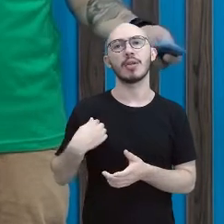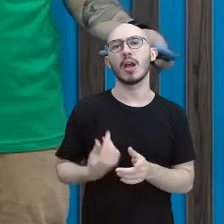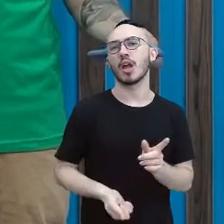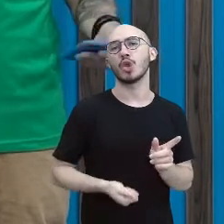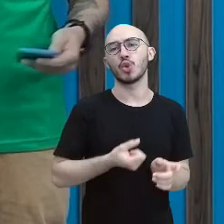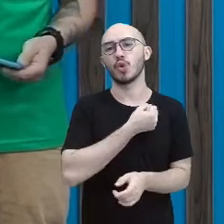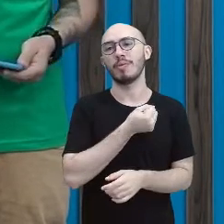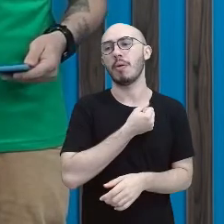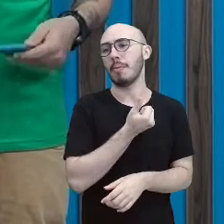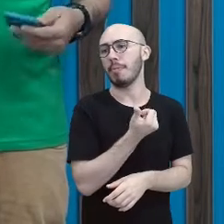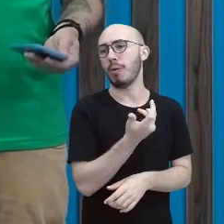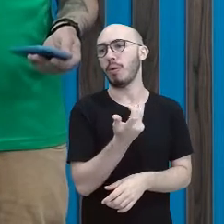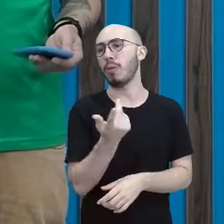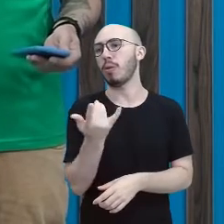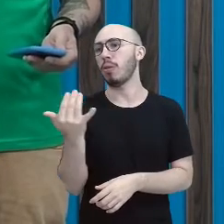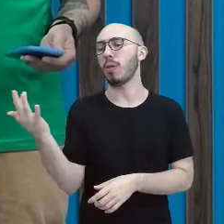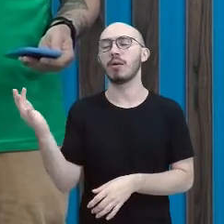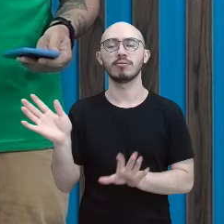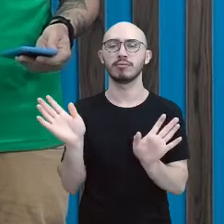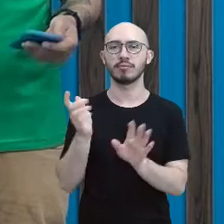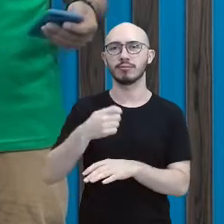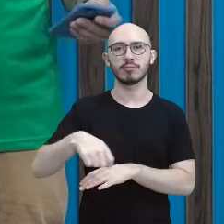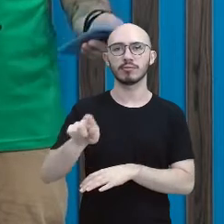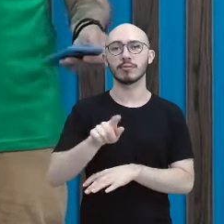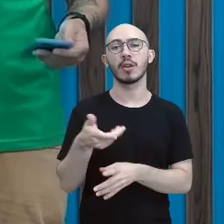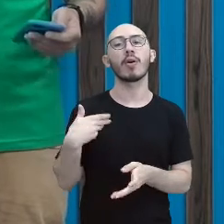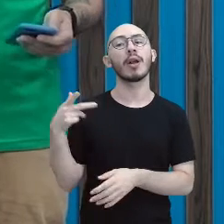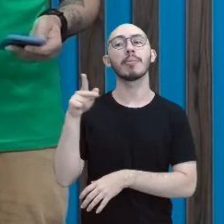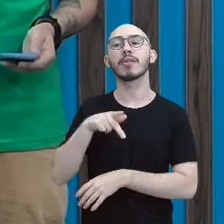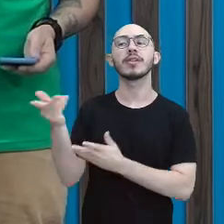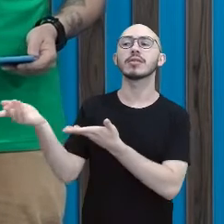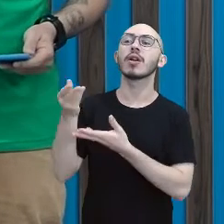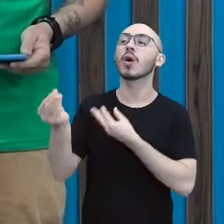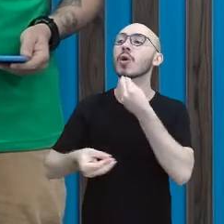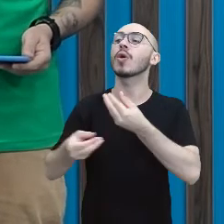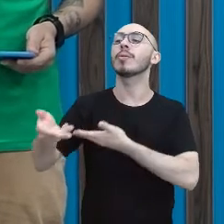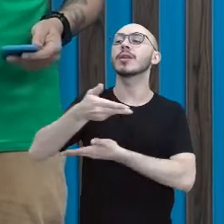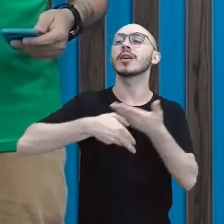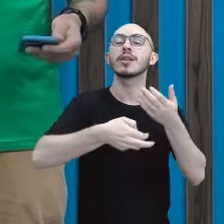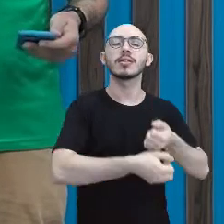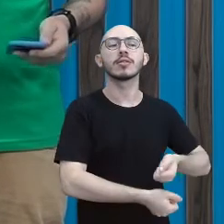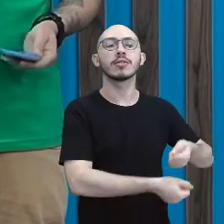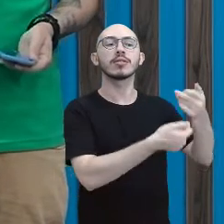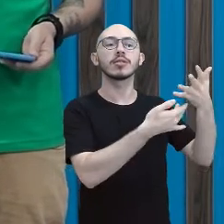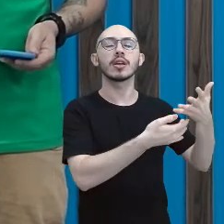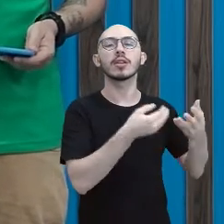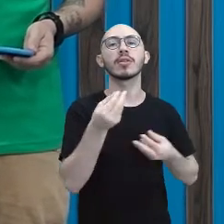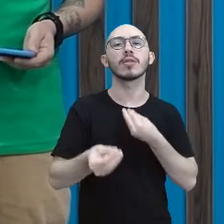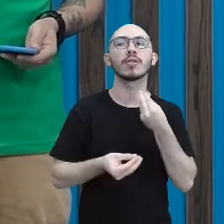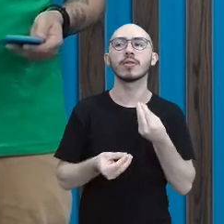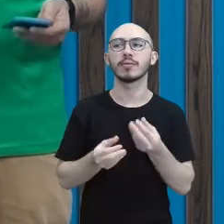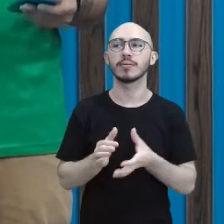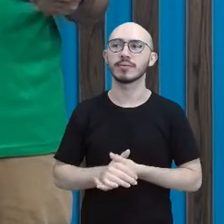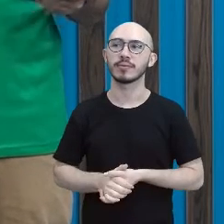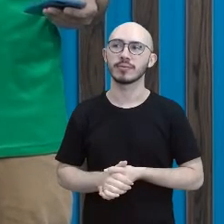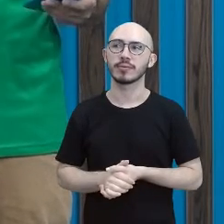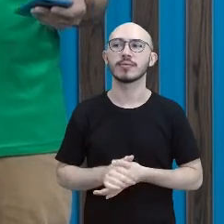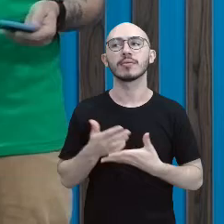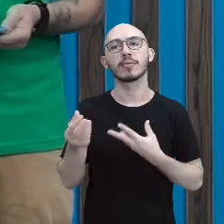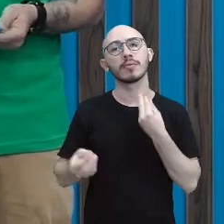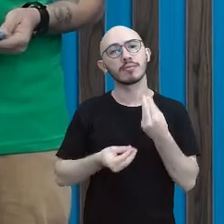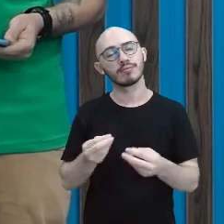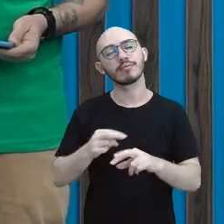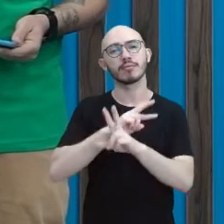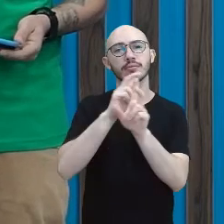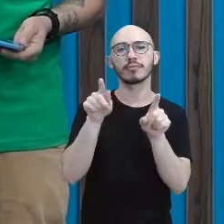quantos milhões, tá certo? Vou passar para a professora Briane para ela ver como é que está a interação aí no chat e as suas considerações sobre